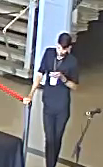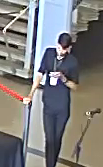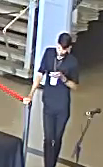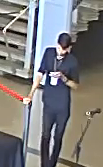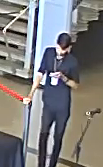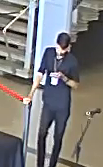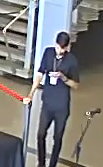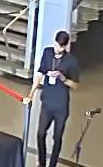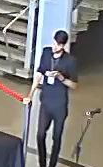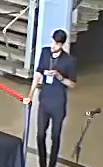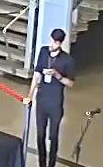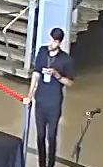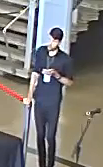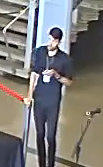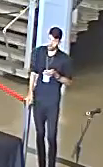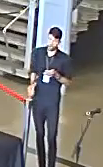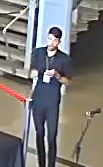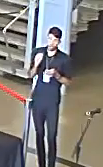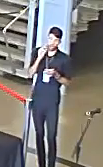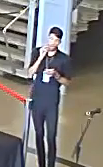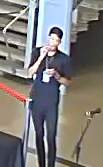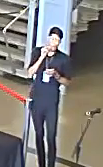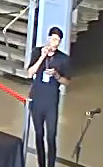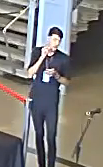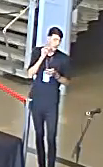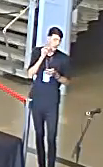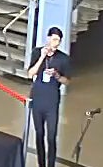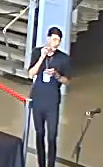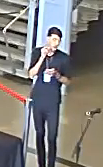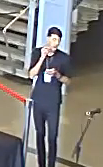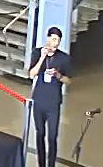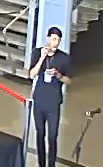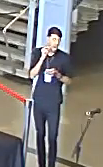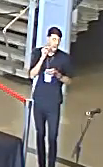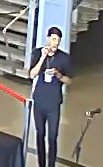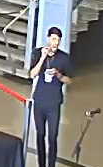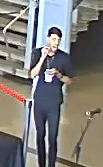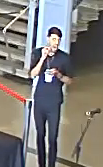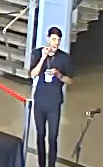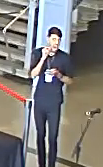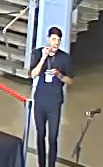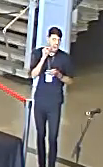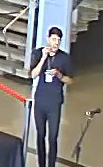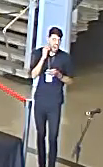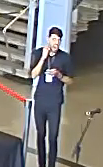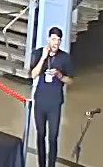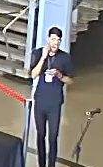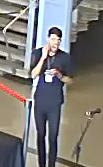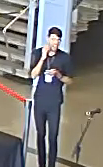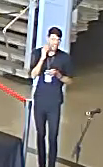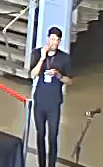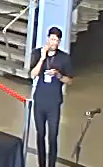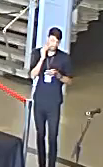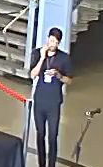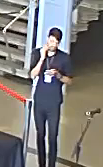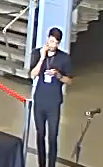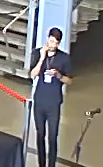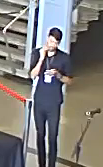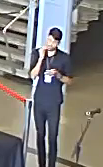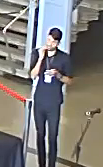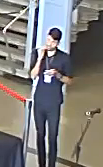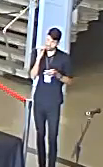a gente fiscaliza só que maioria dos terminais que a gente tem em vigor né 853 municípios igual o colega à mesa diz